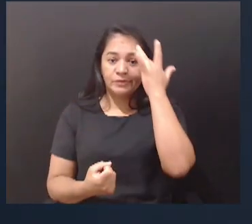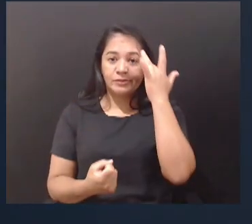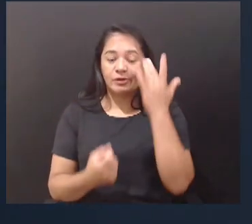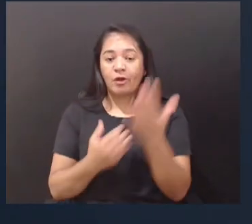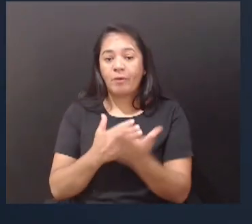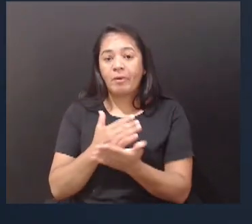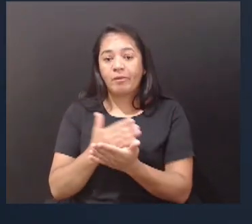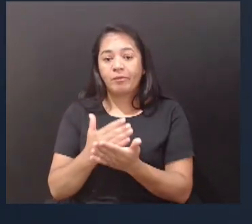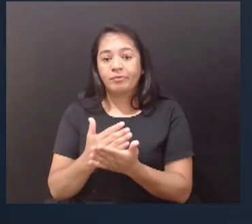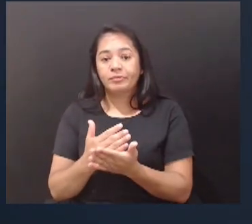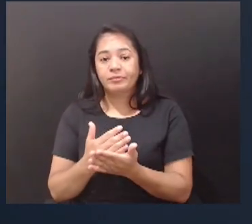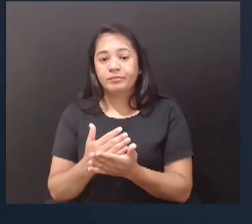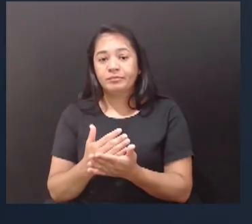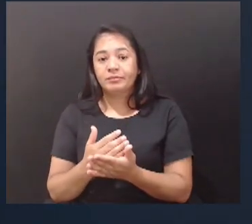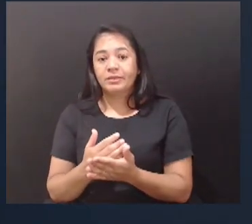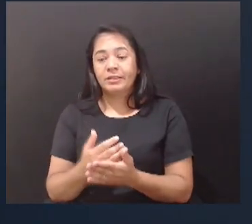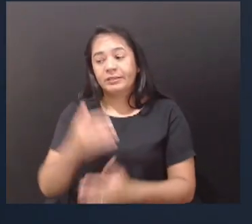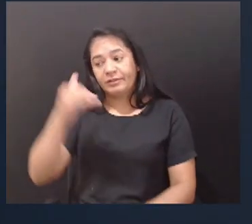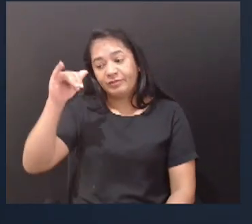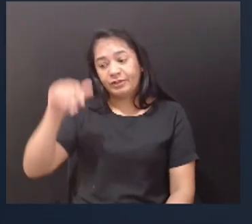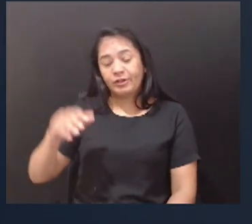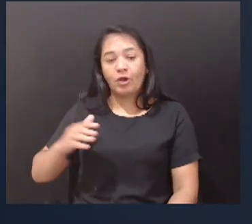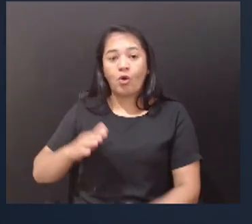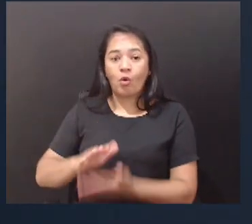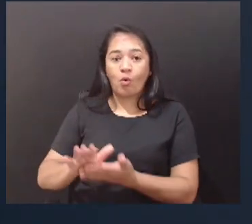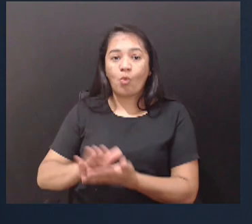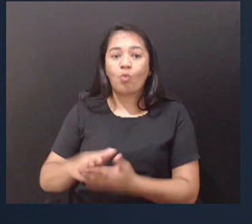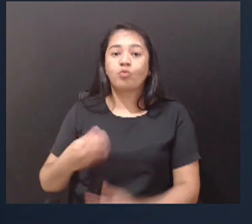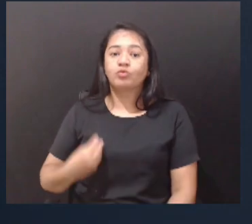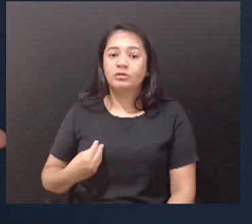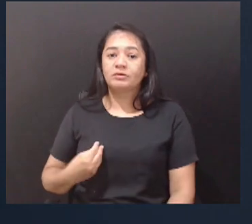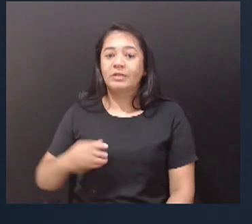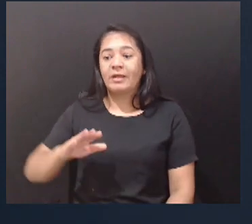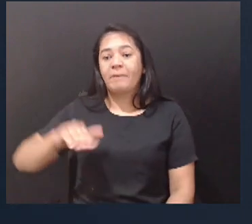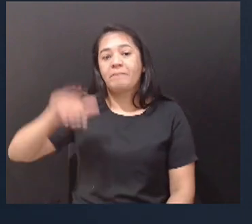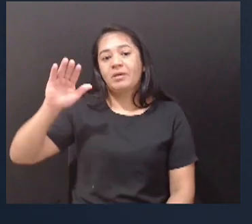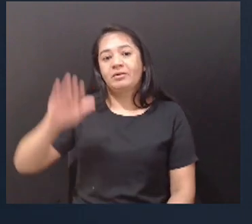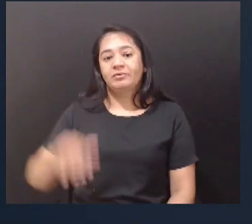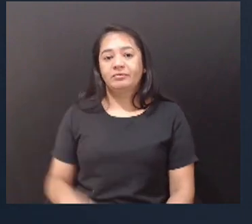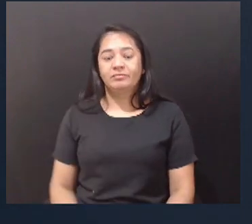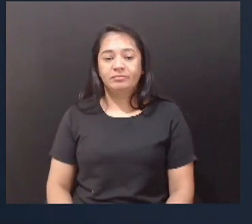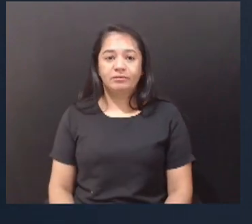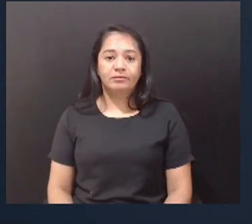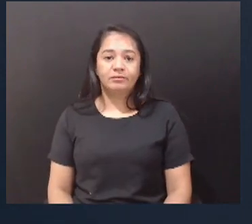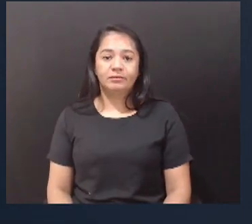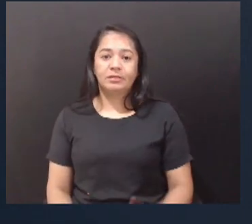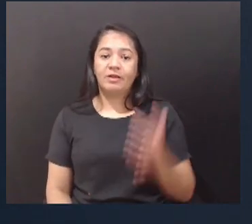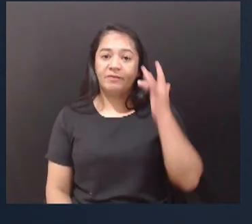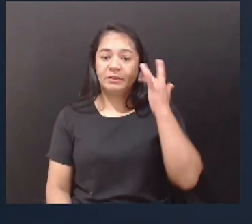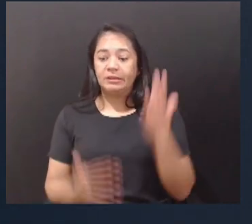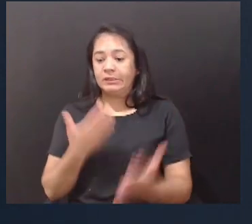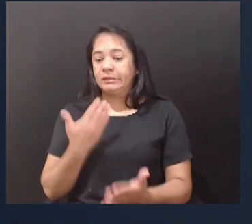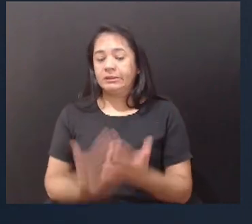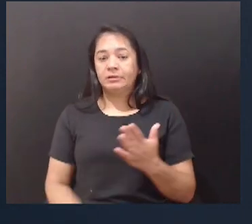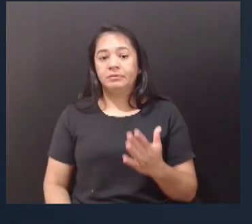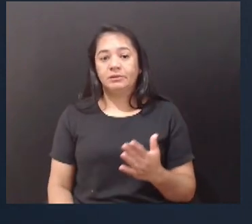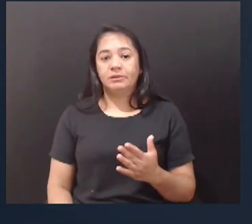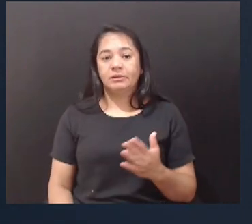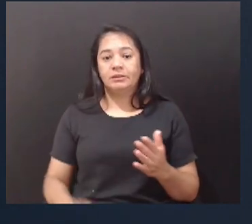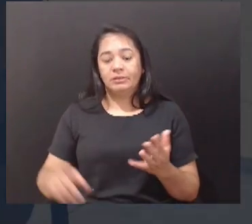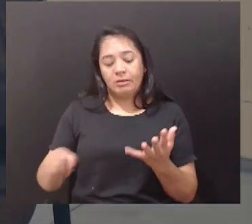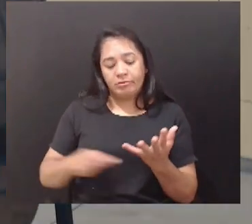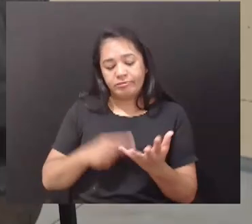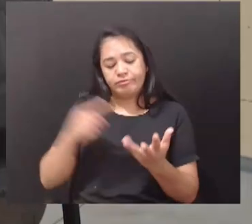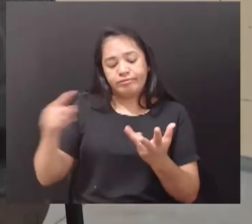desconsiderando o custo de vida que ela já tem e aí se torna uma coisa a mais. E aí, de fato, é fácil dela acabar se perdendo assim. Porque entra uma coisa aqui a mais, depois